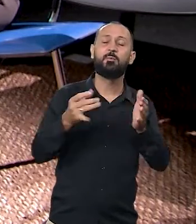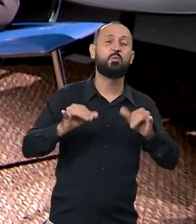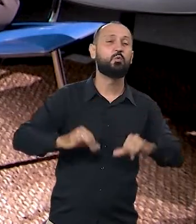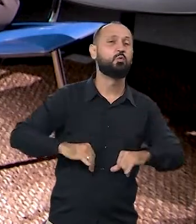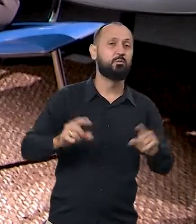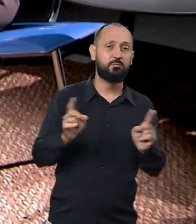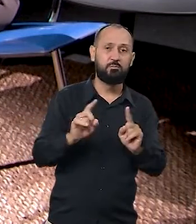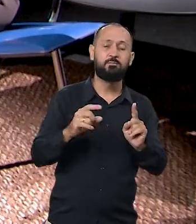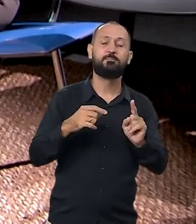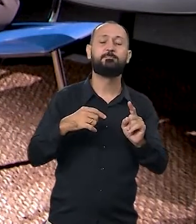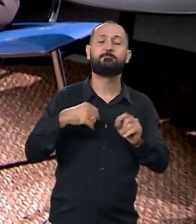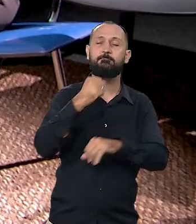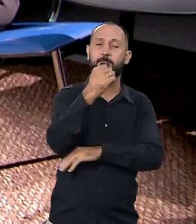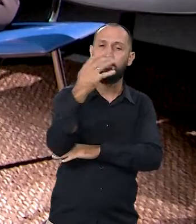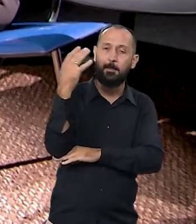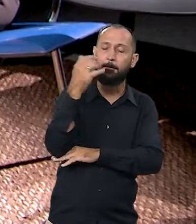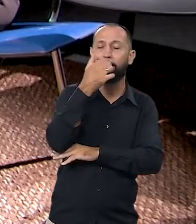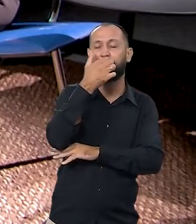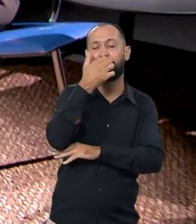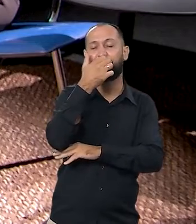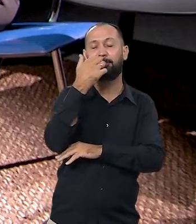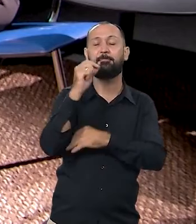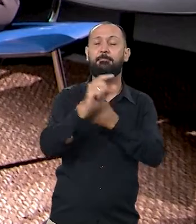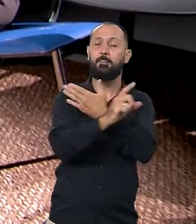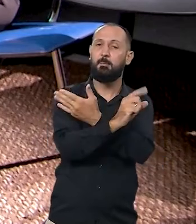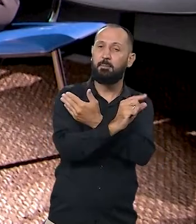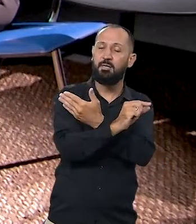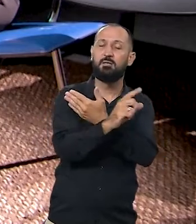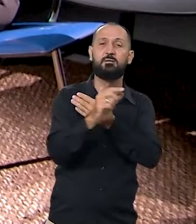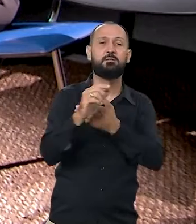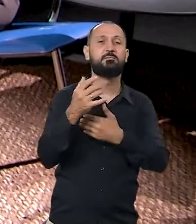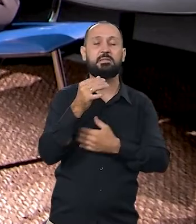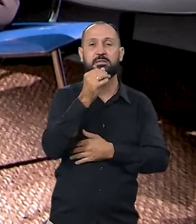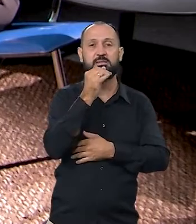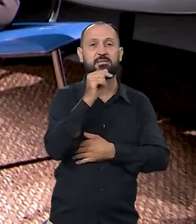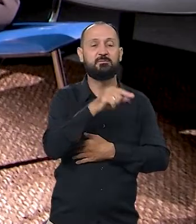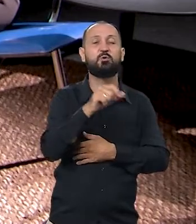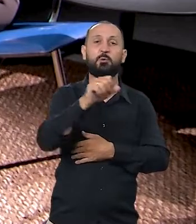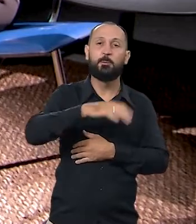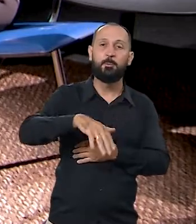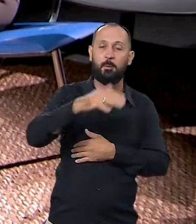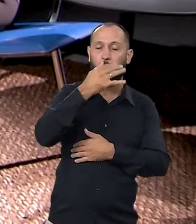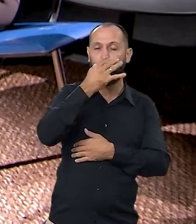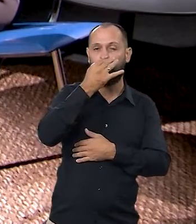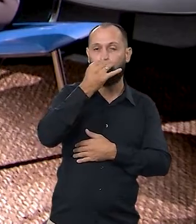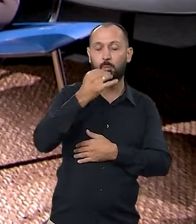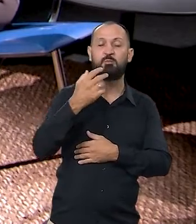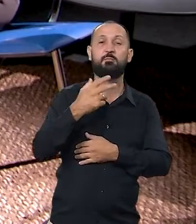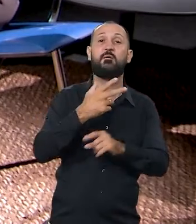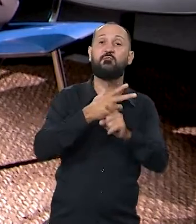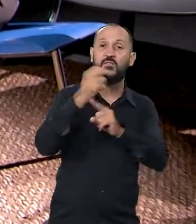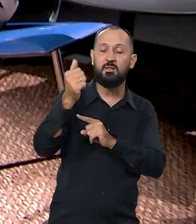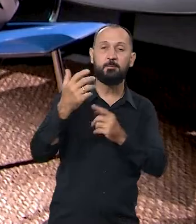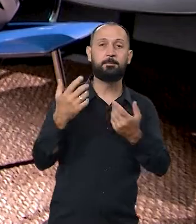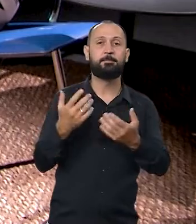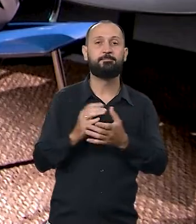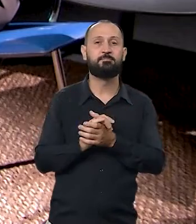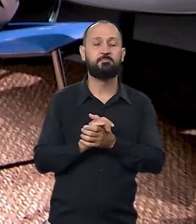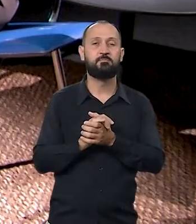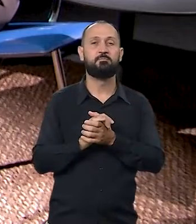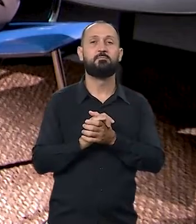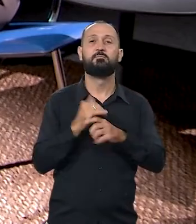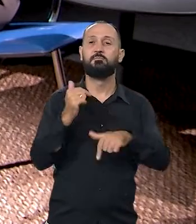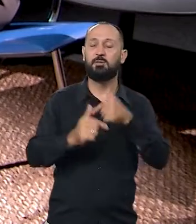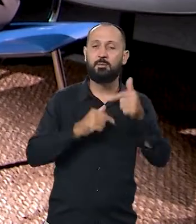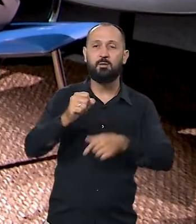um sacrifício, as questões ambientais. A lei do Pantanal é um exemplo disso. Sim. As ações sociais... Uma grande vitória, inclusive. Né? Uma grande